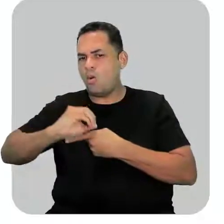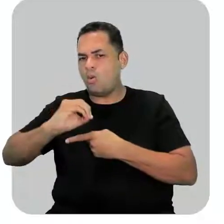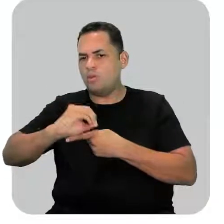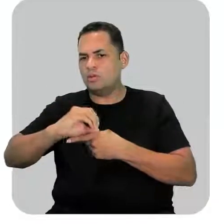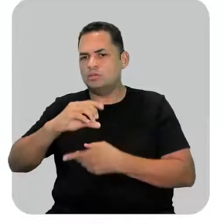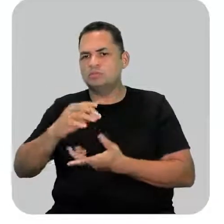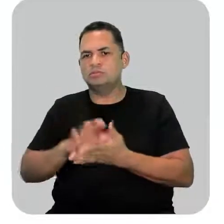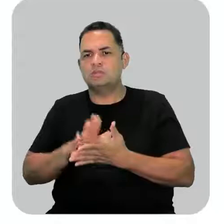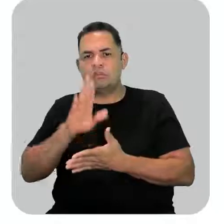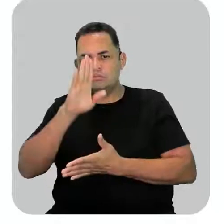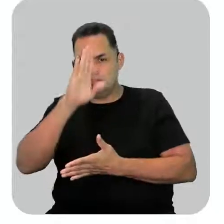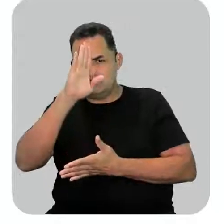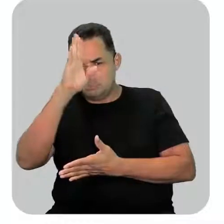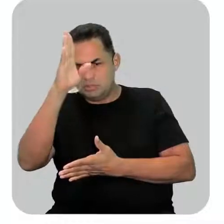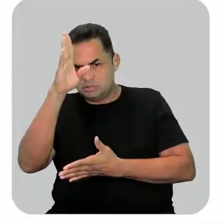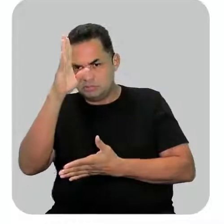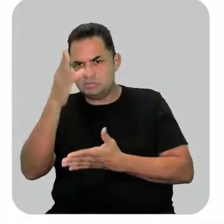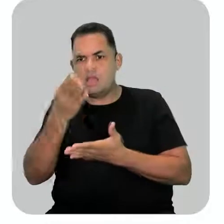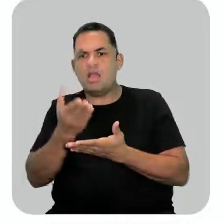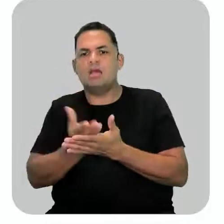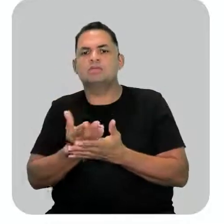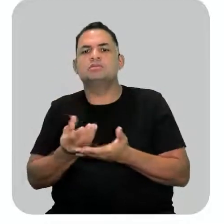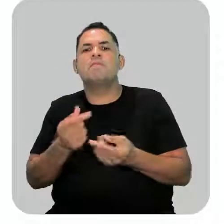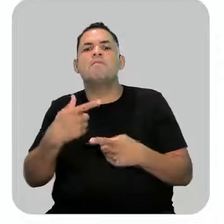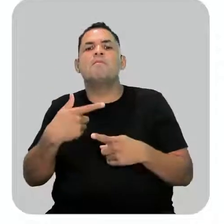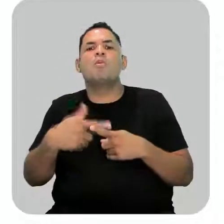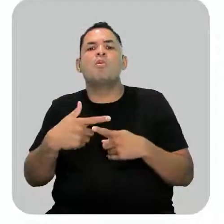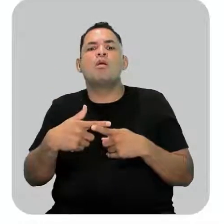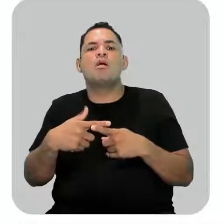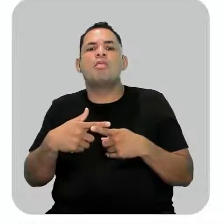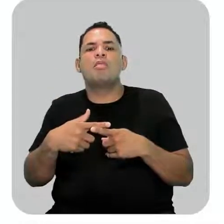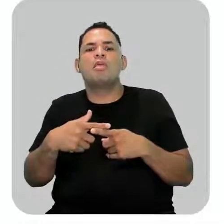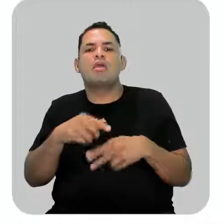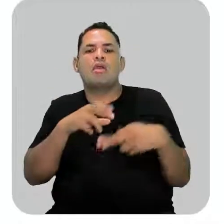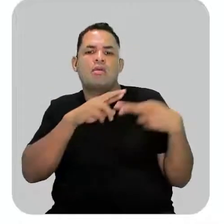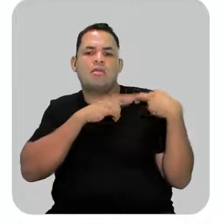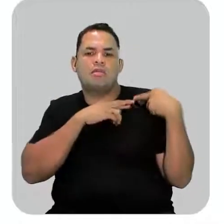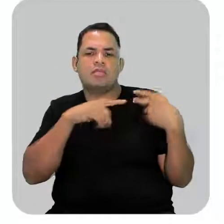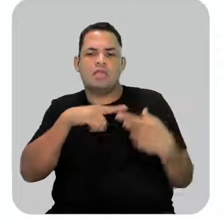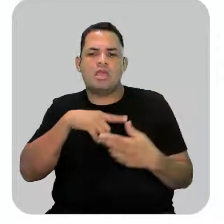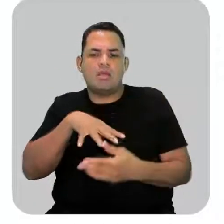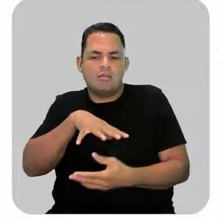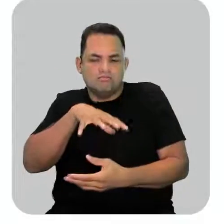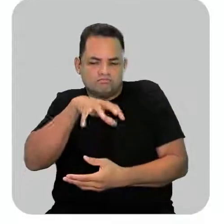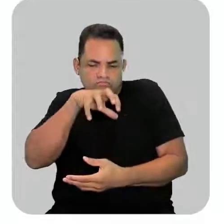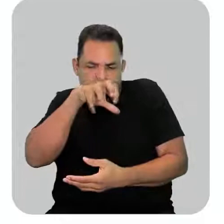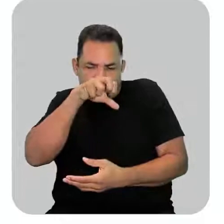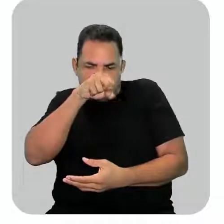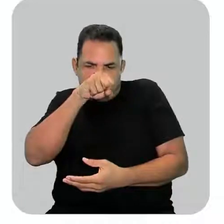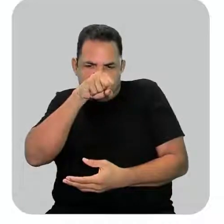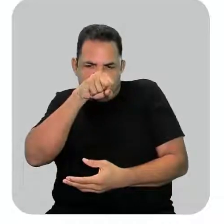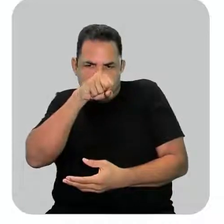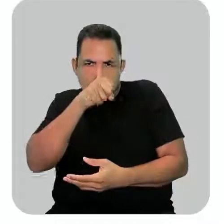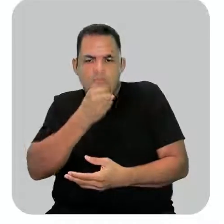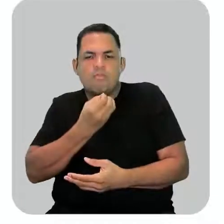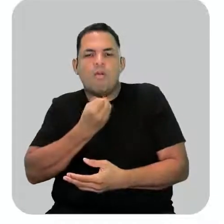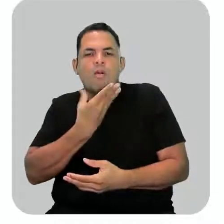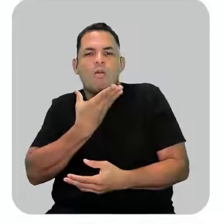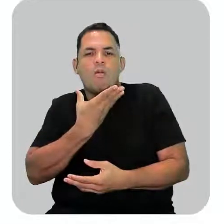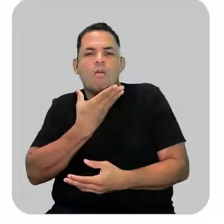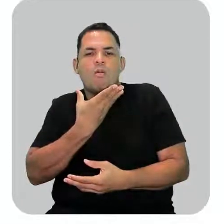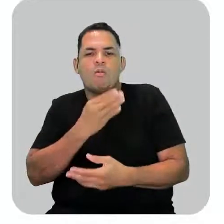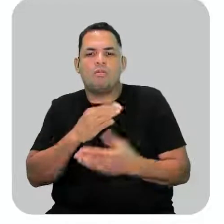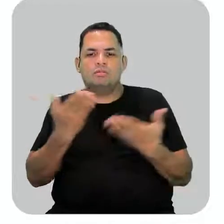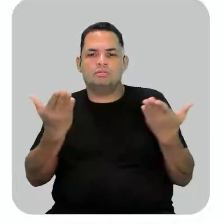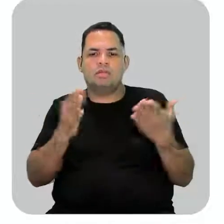eles são os principais responsáveis pelo cheiro agradável das frutas. Lembrando que é